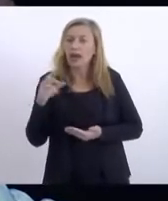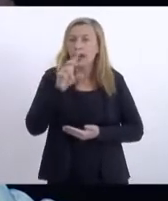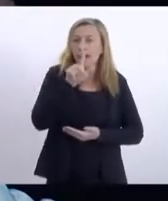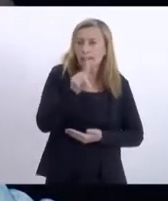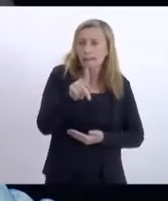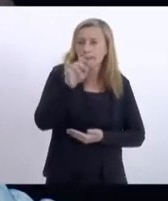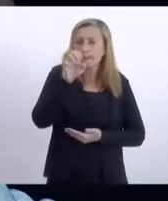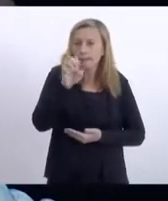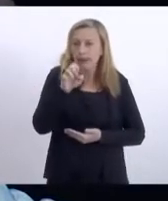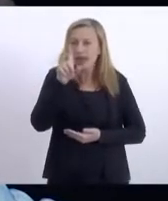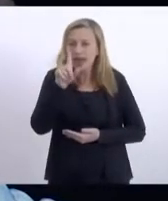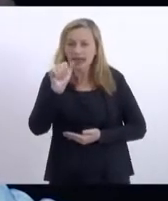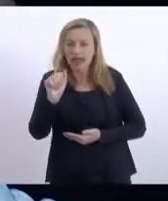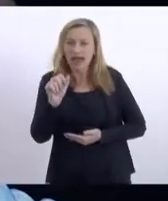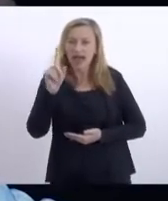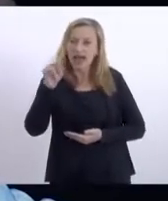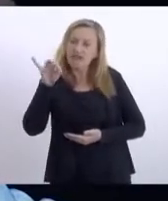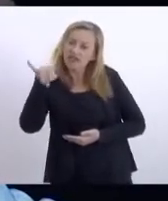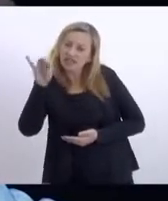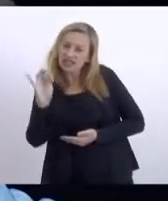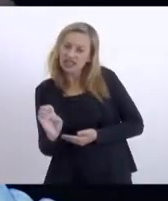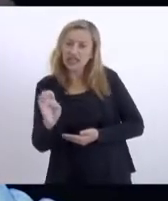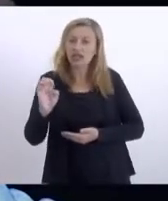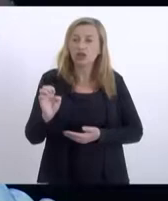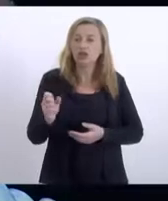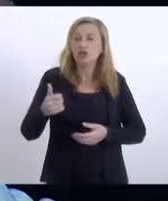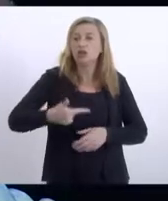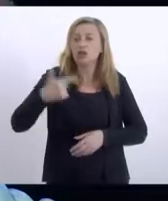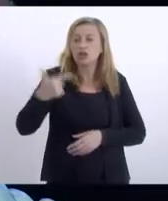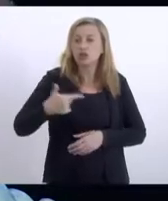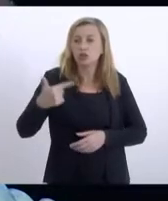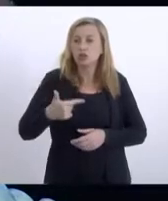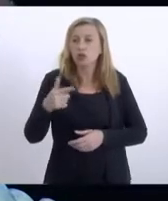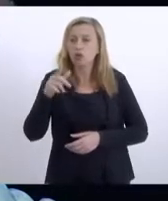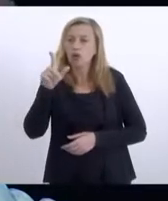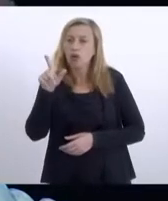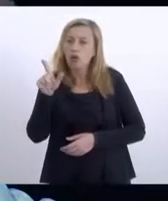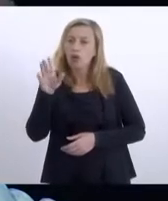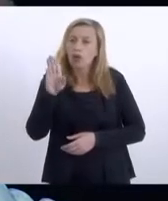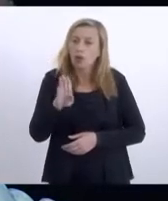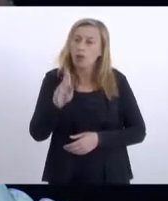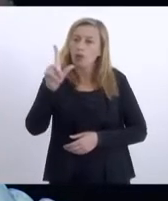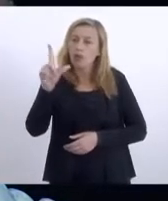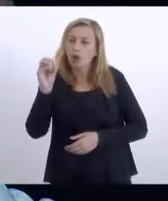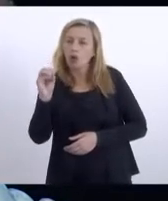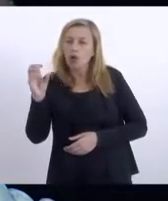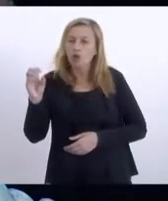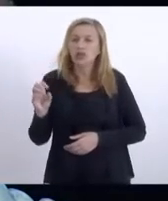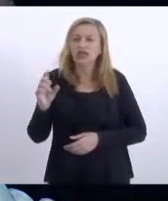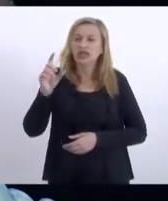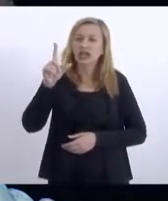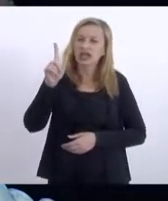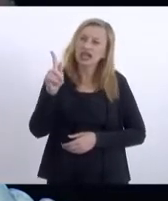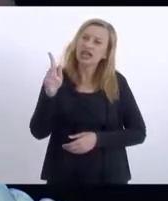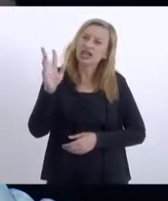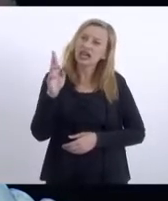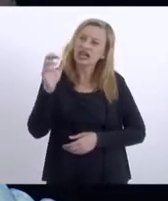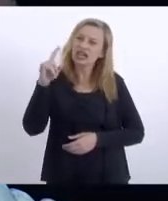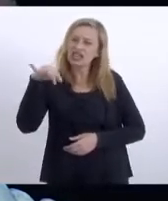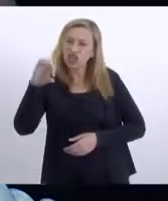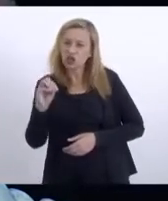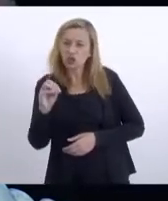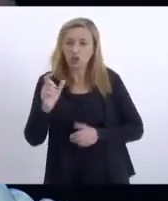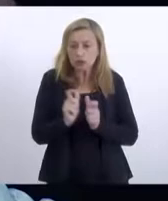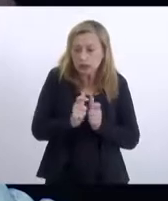Elefantina, que é o segundo maior bloco de granito do mundo. Só perde por uma pedra que está na Califórnia, nos